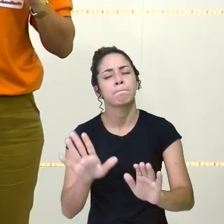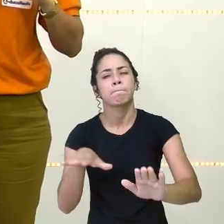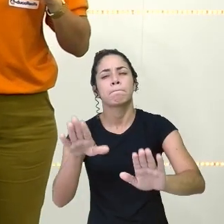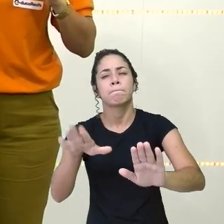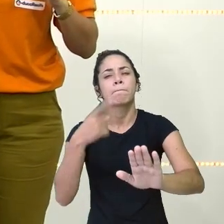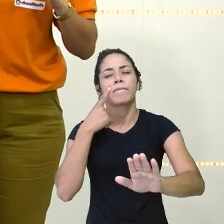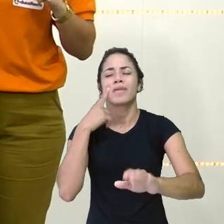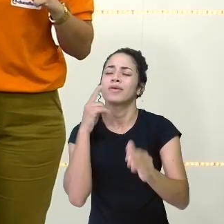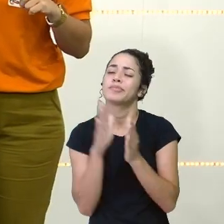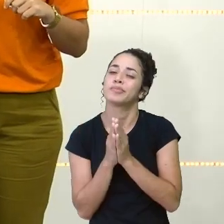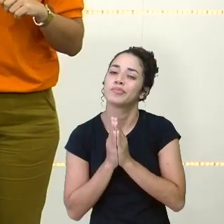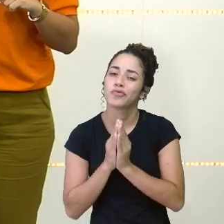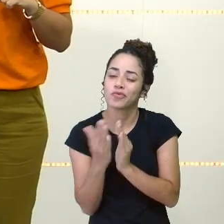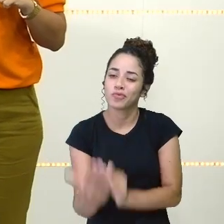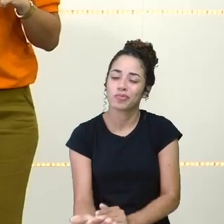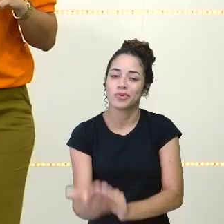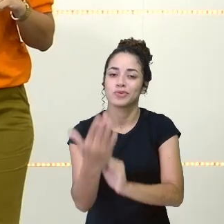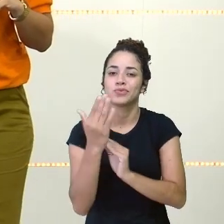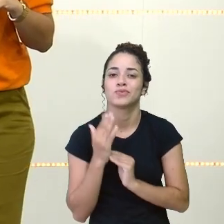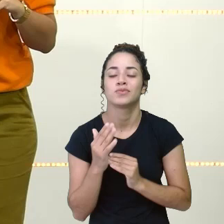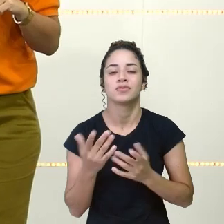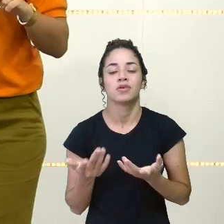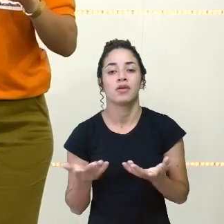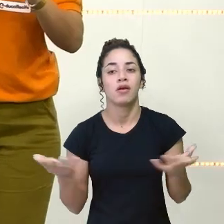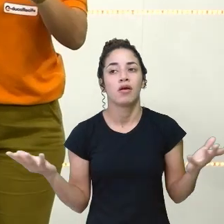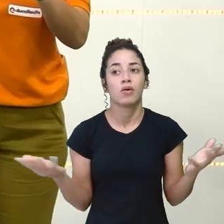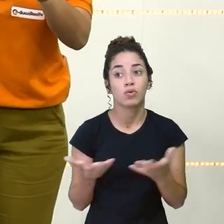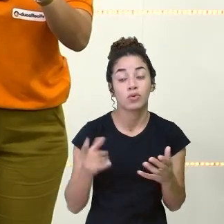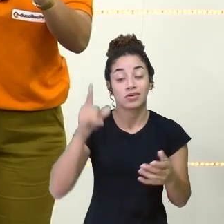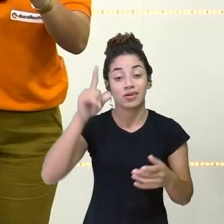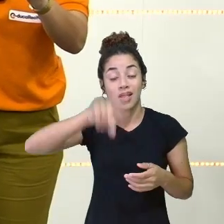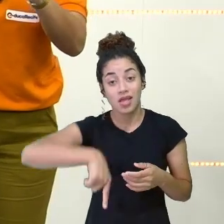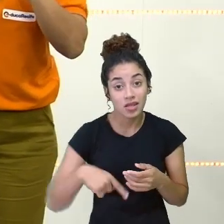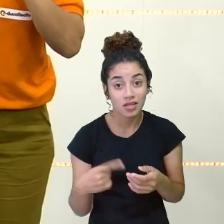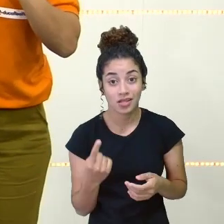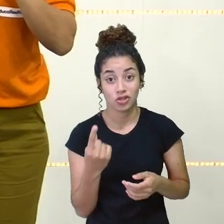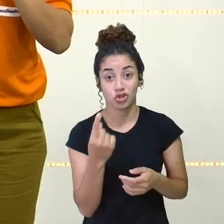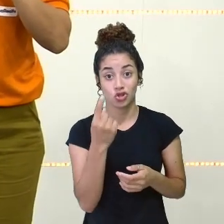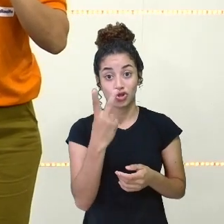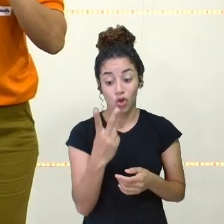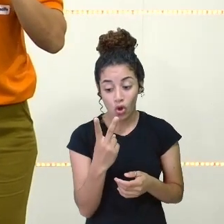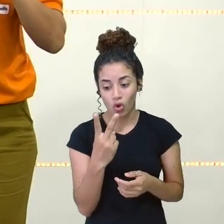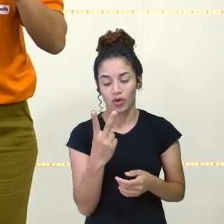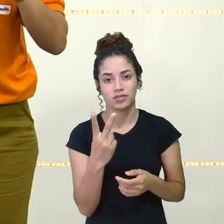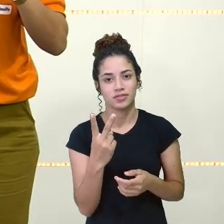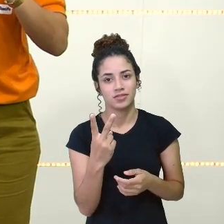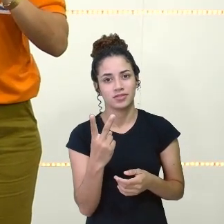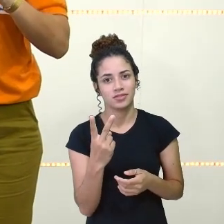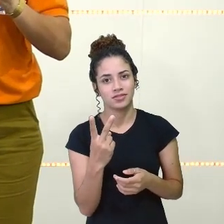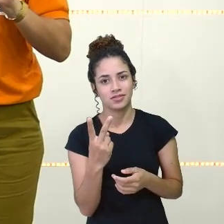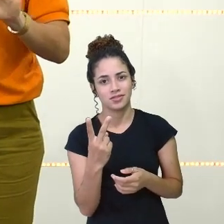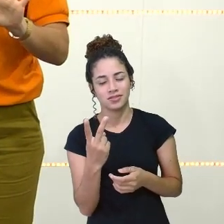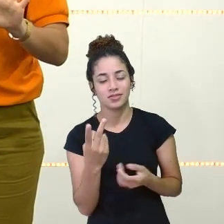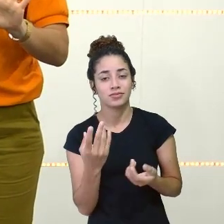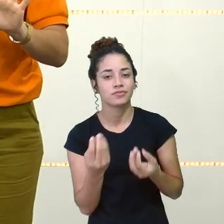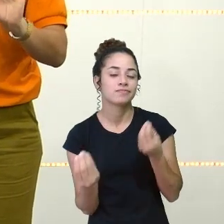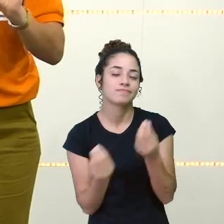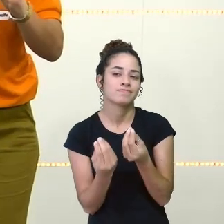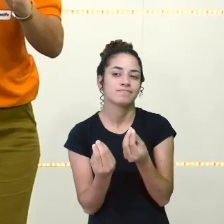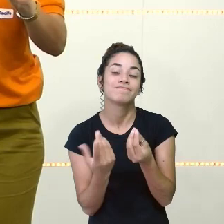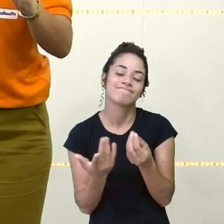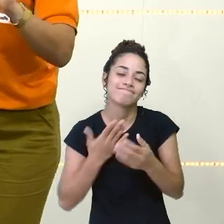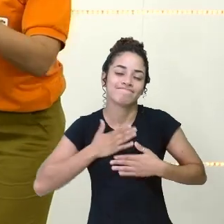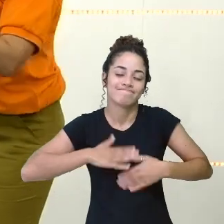Professora, por favor, me ajude. Agora são 2 algarismos, como é que a gente faz? Fica